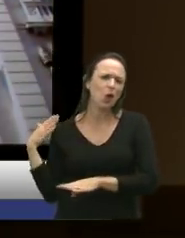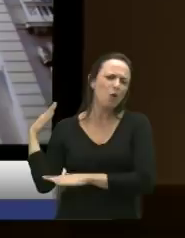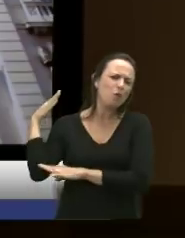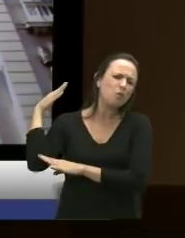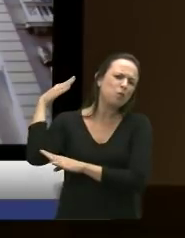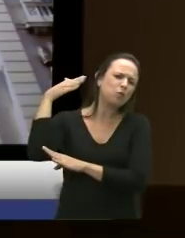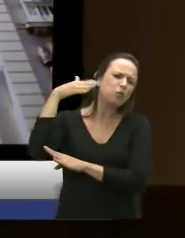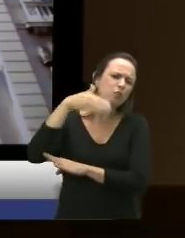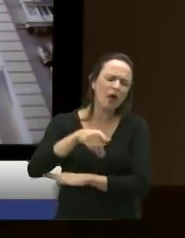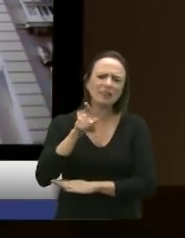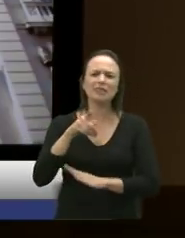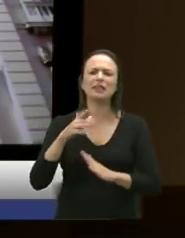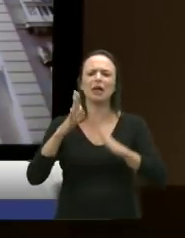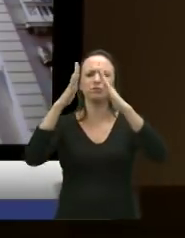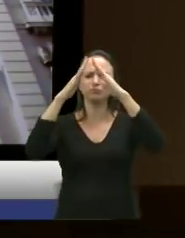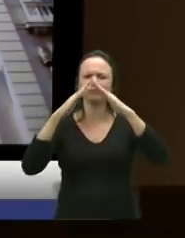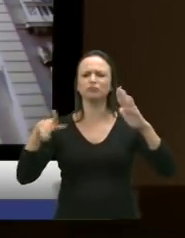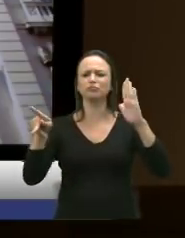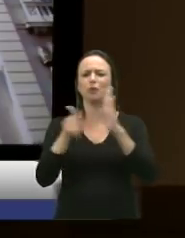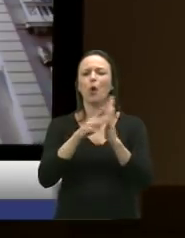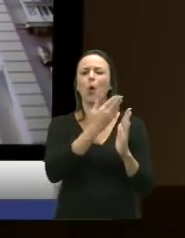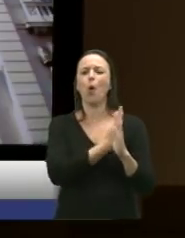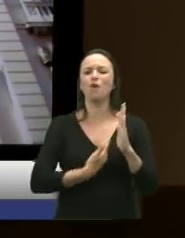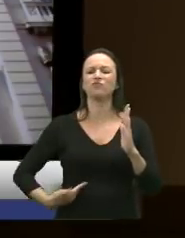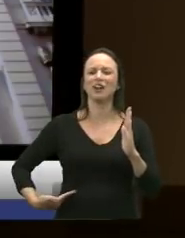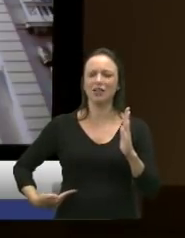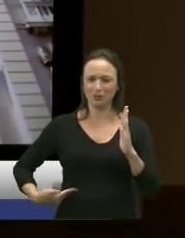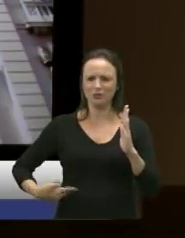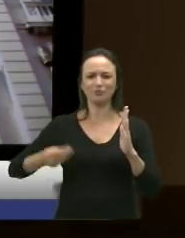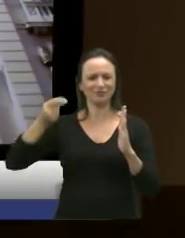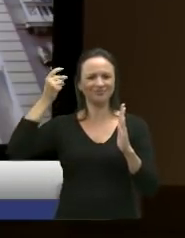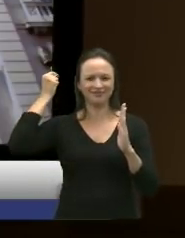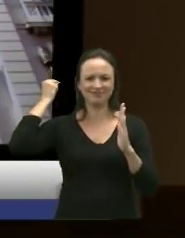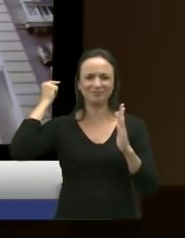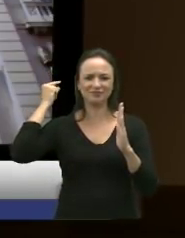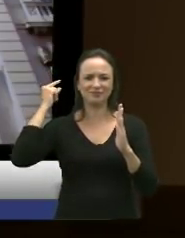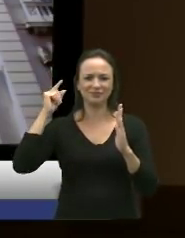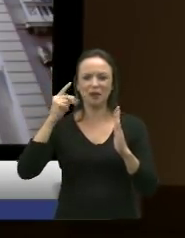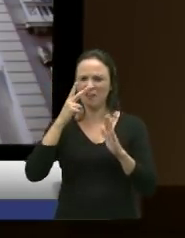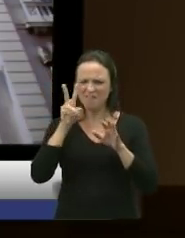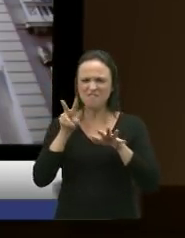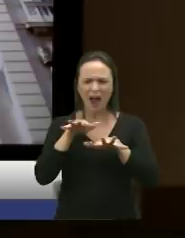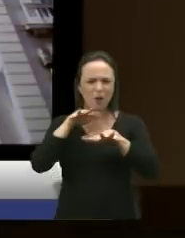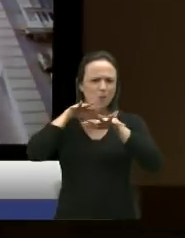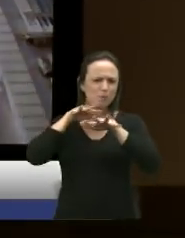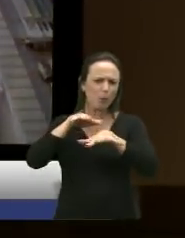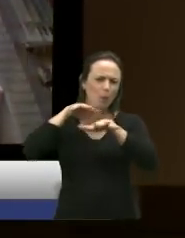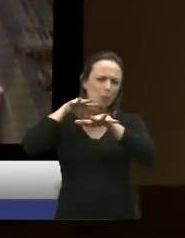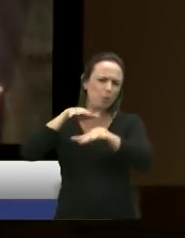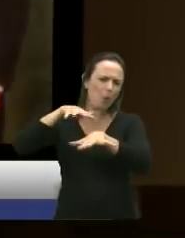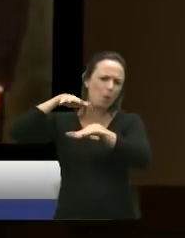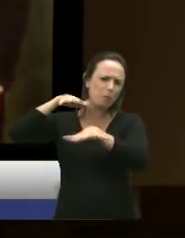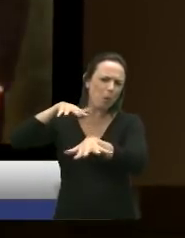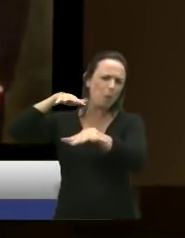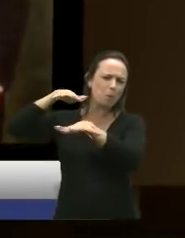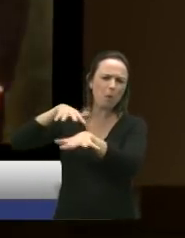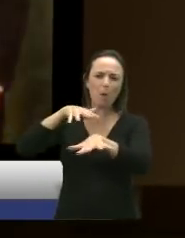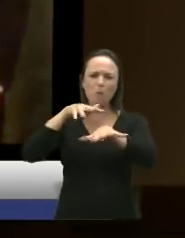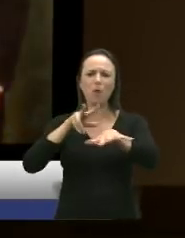Catete, sede do governo da época. Vai ser um desfile, vai ser uma marcha muito